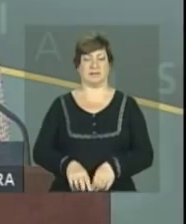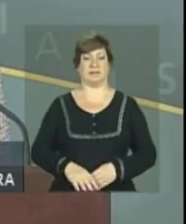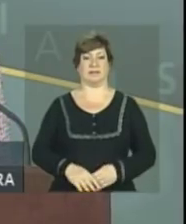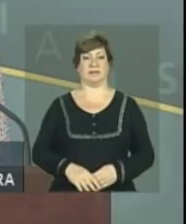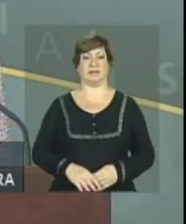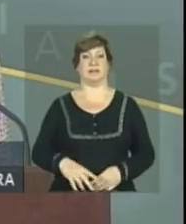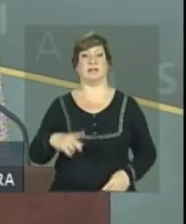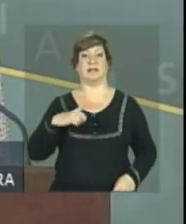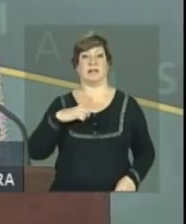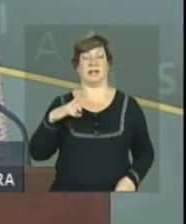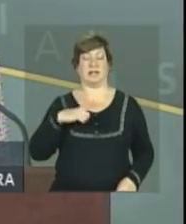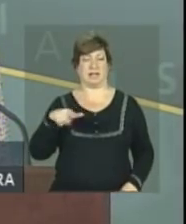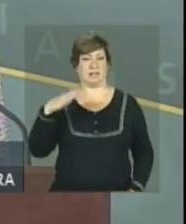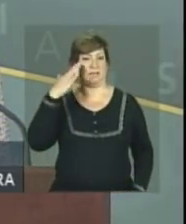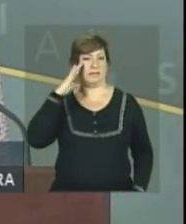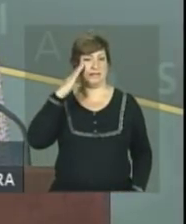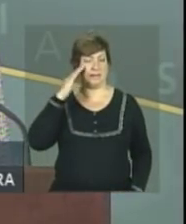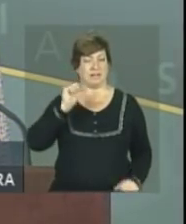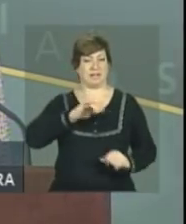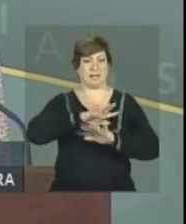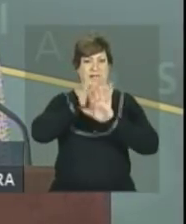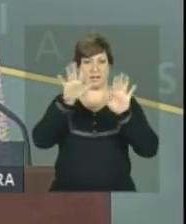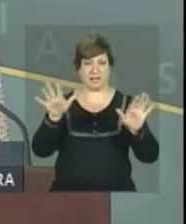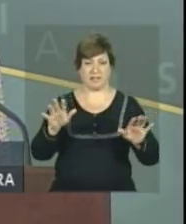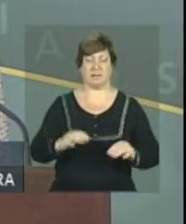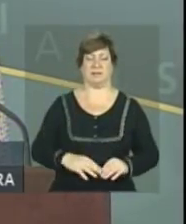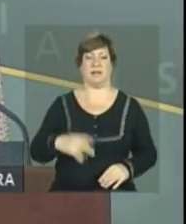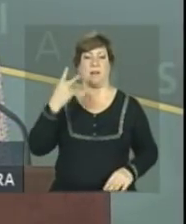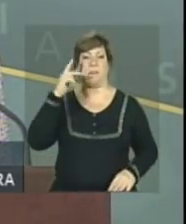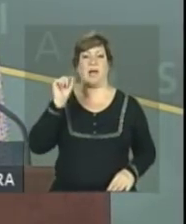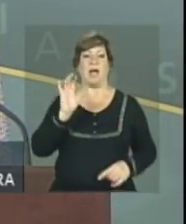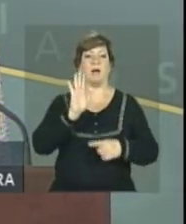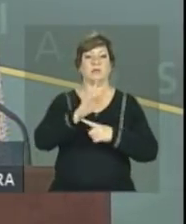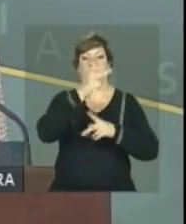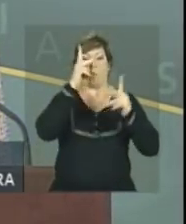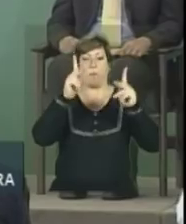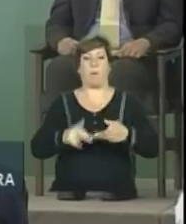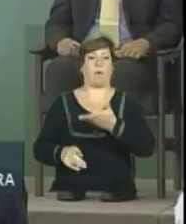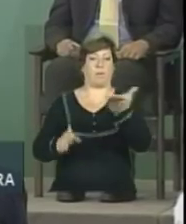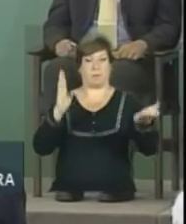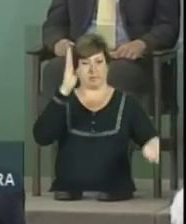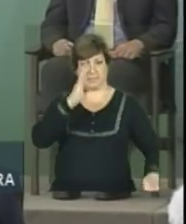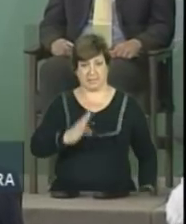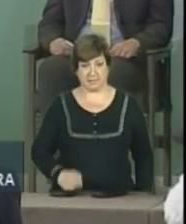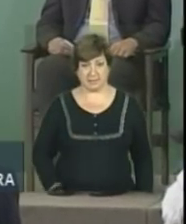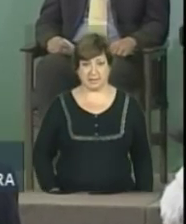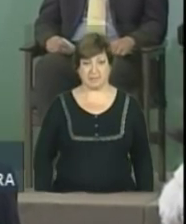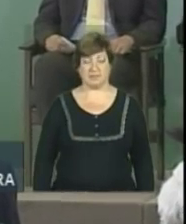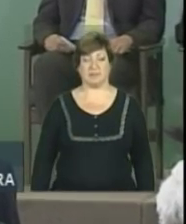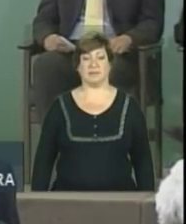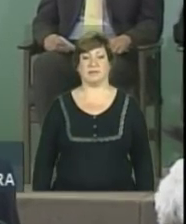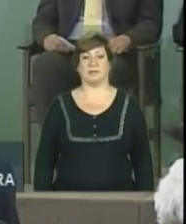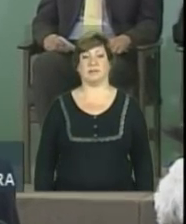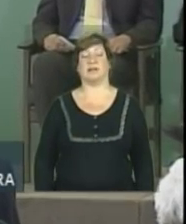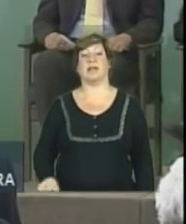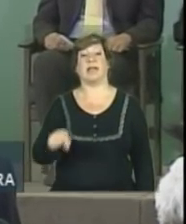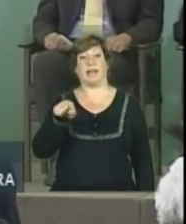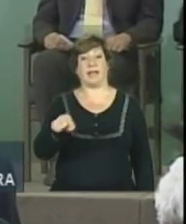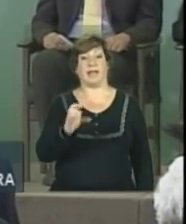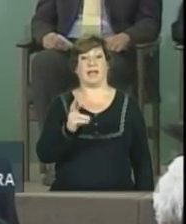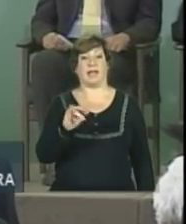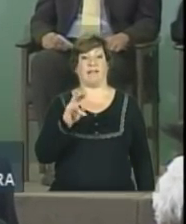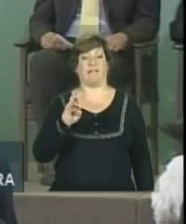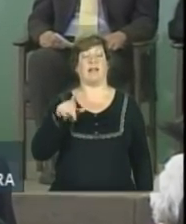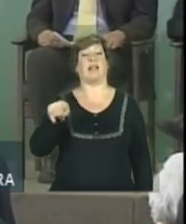de ter esse olhar para os interesses da população brasileira, ele é